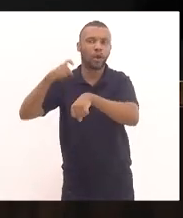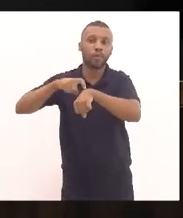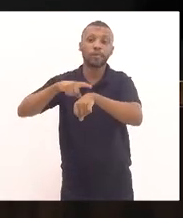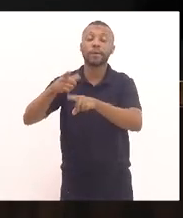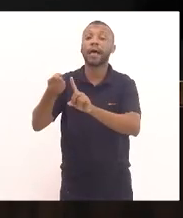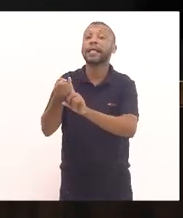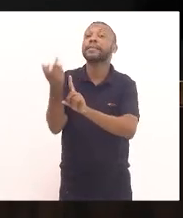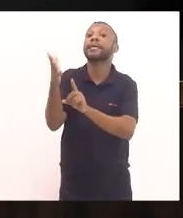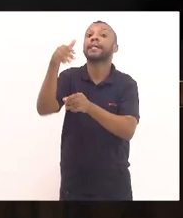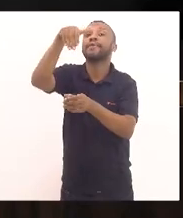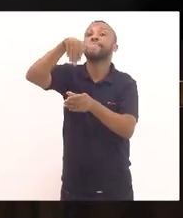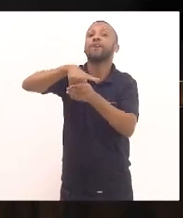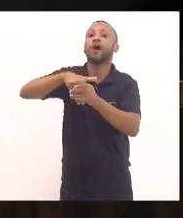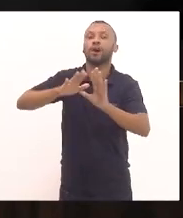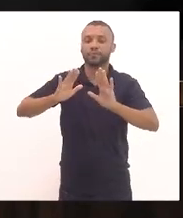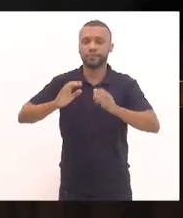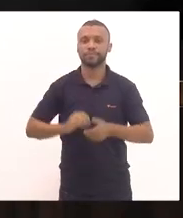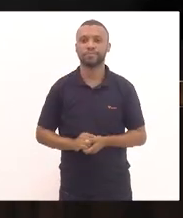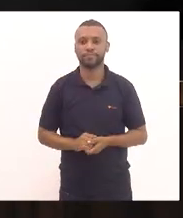declaração.